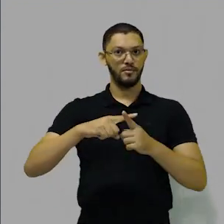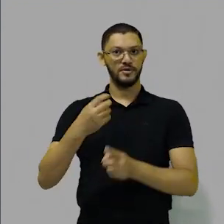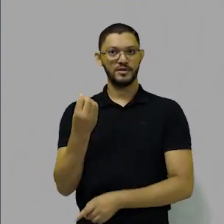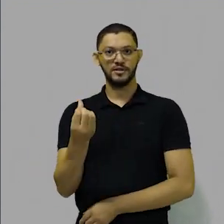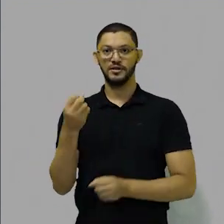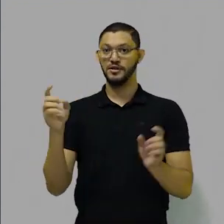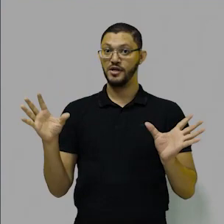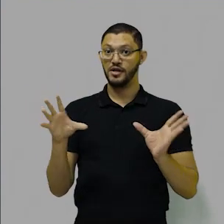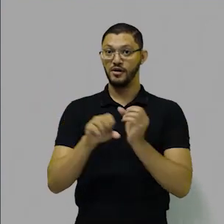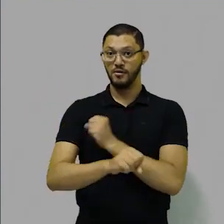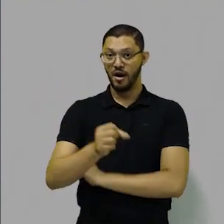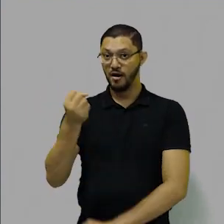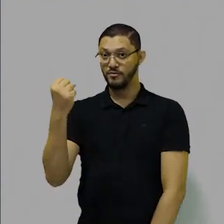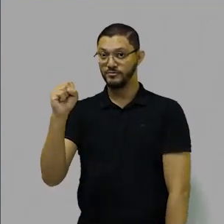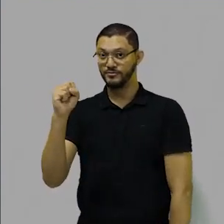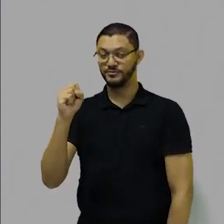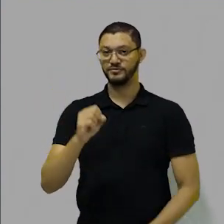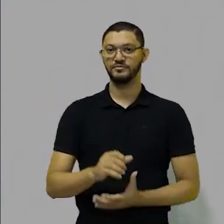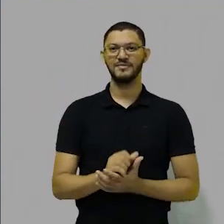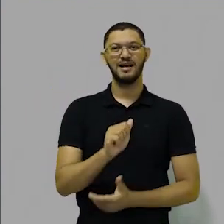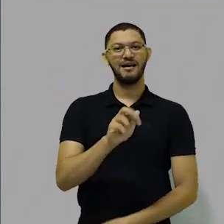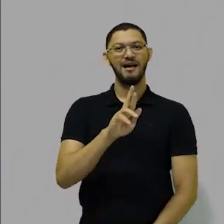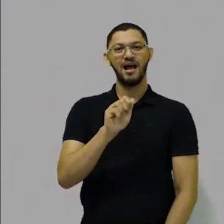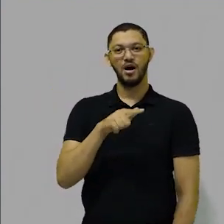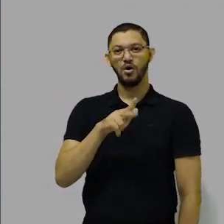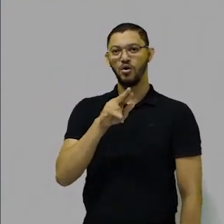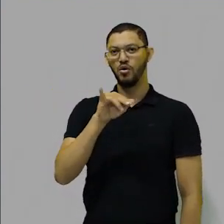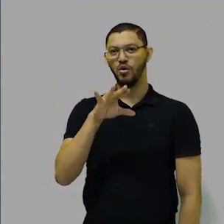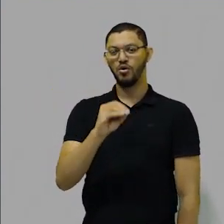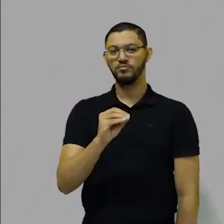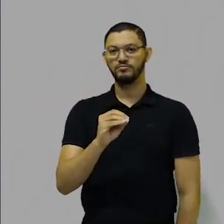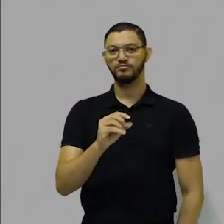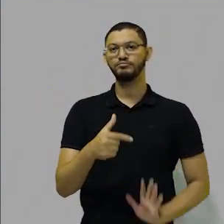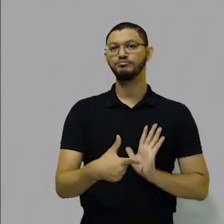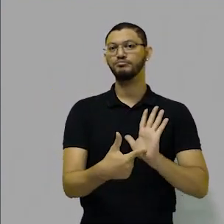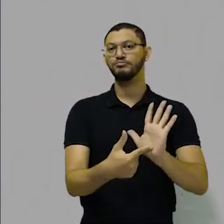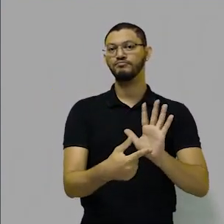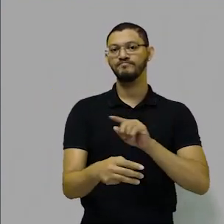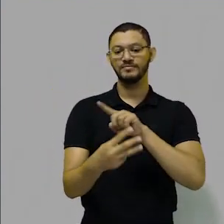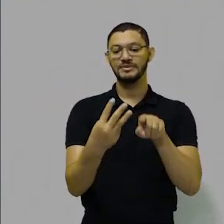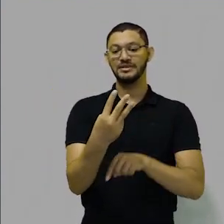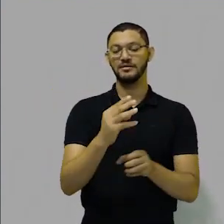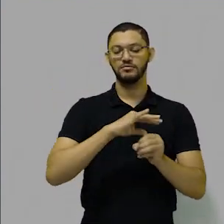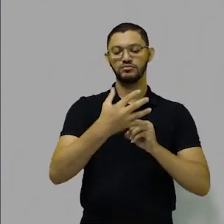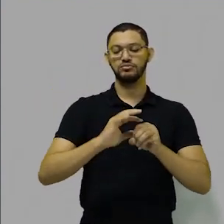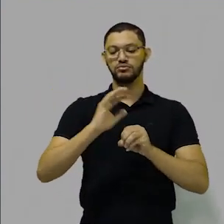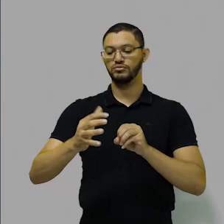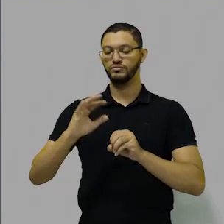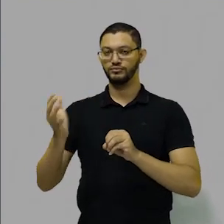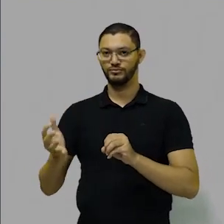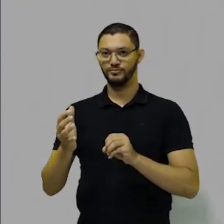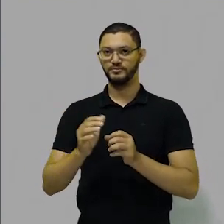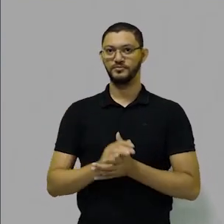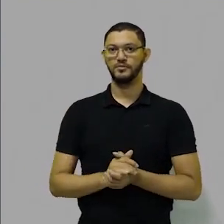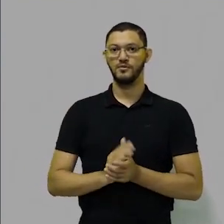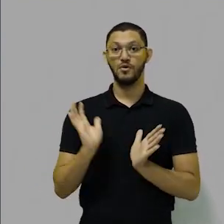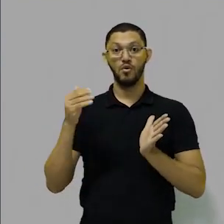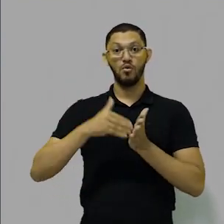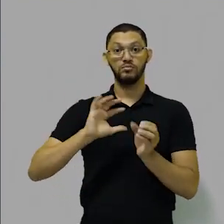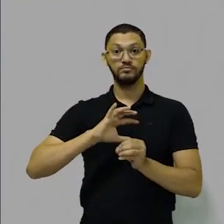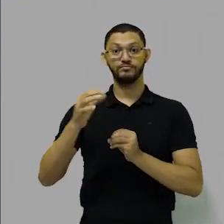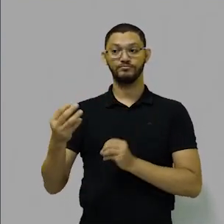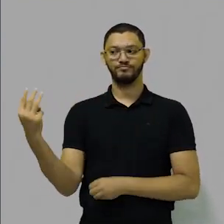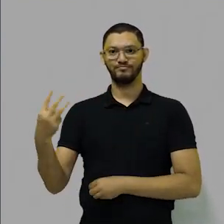8 elétrons. O argônio apresenta 3 camadas, 3 níveis. O seu último nível,